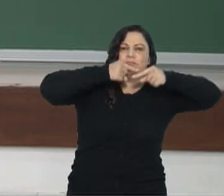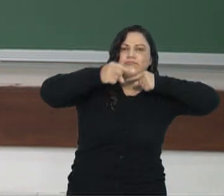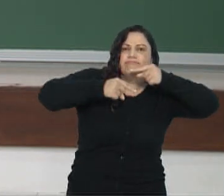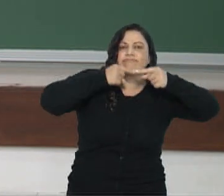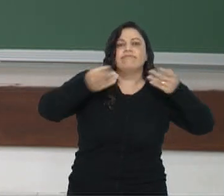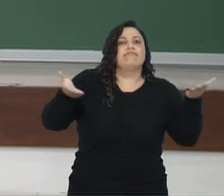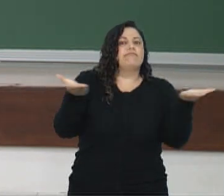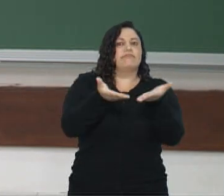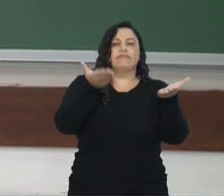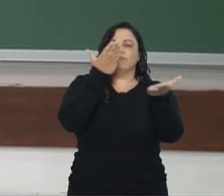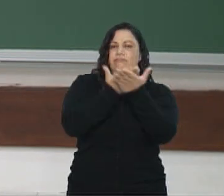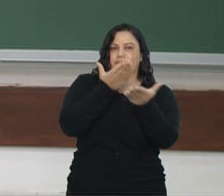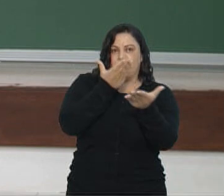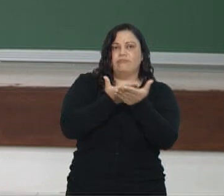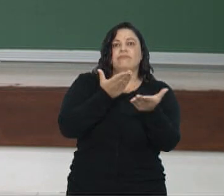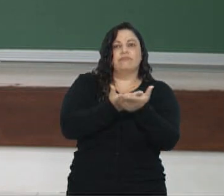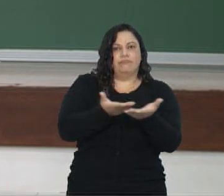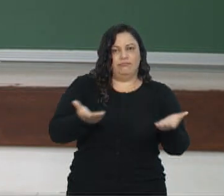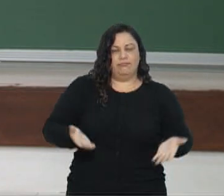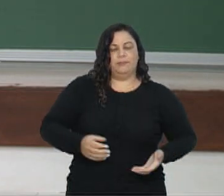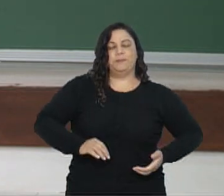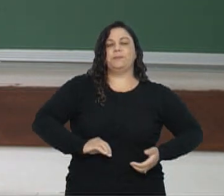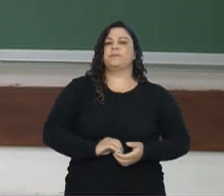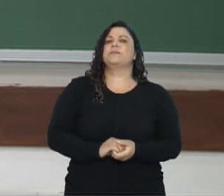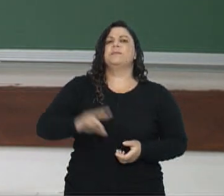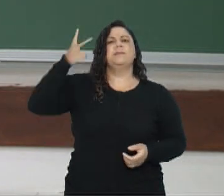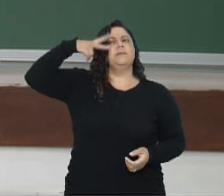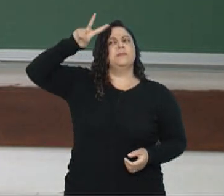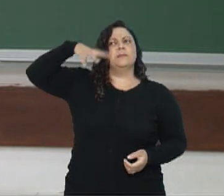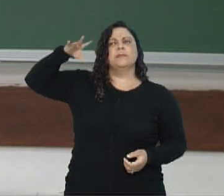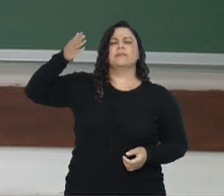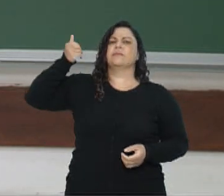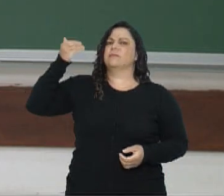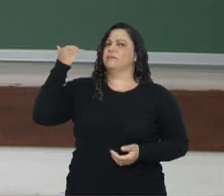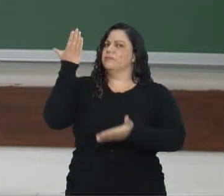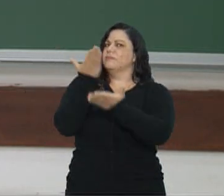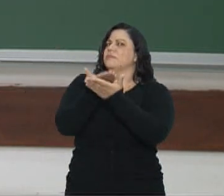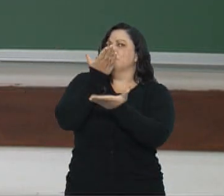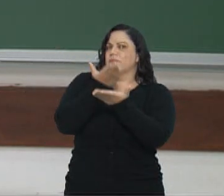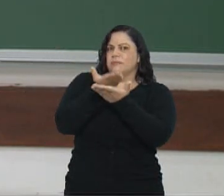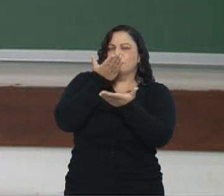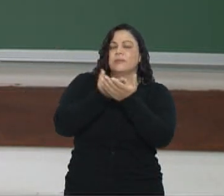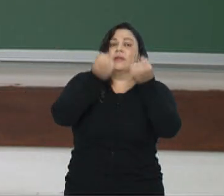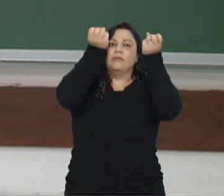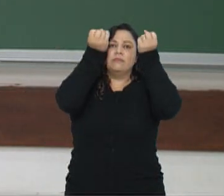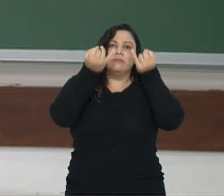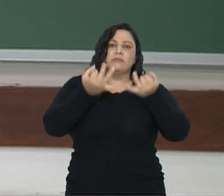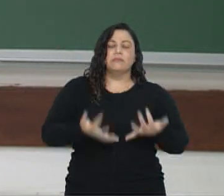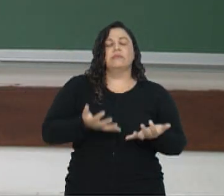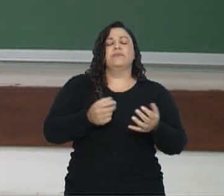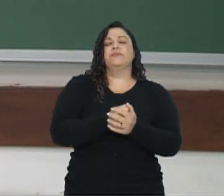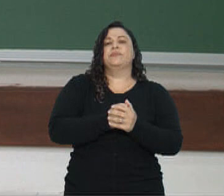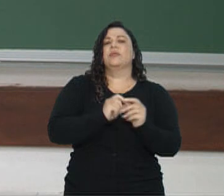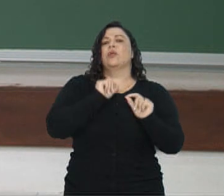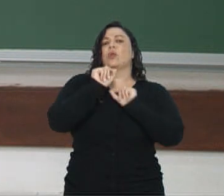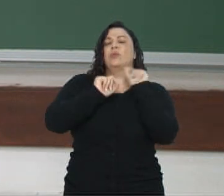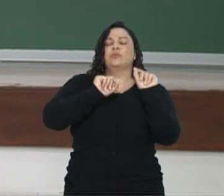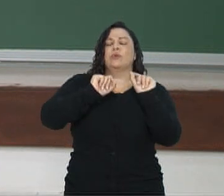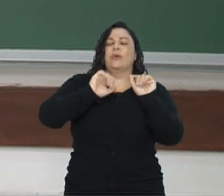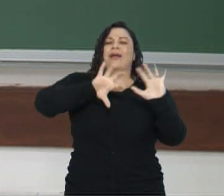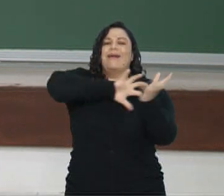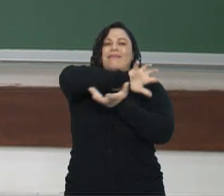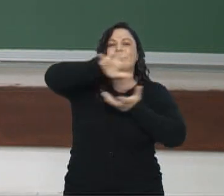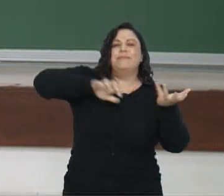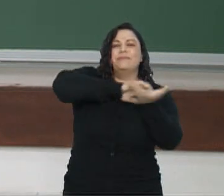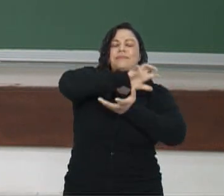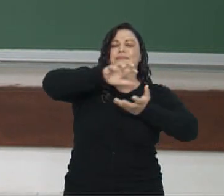essa aula que nós estamos trabalhando hoje. Vamos lembrar que na aula passada nós falamos sobre o processo da Revolução Industrial e as consequências dele